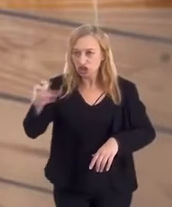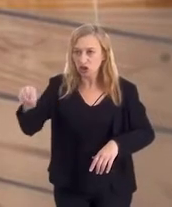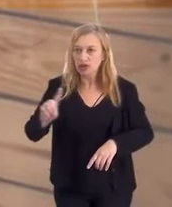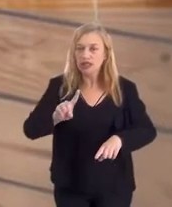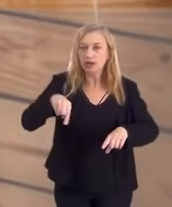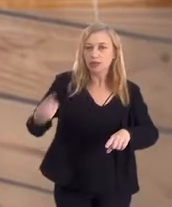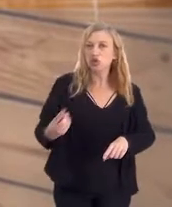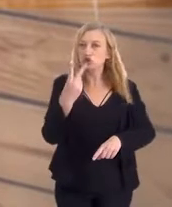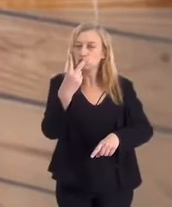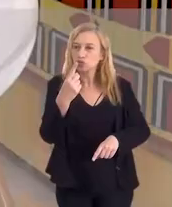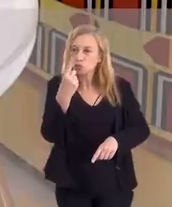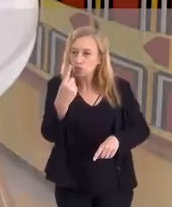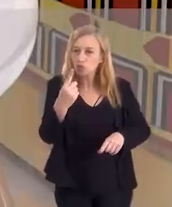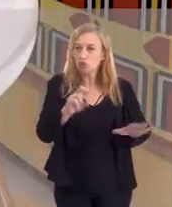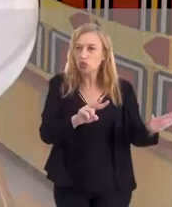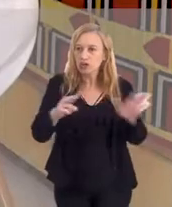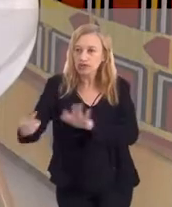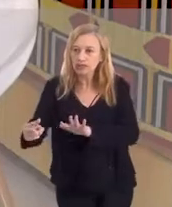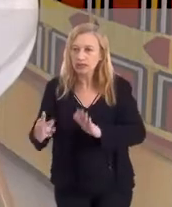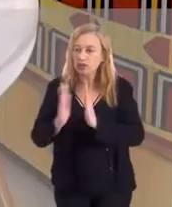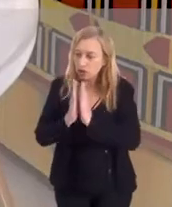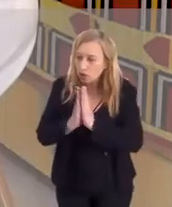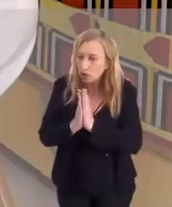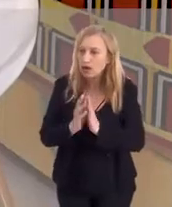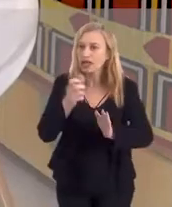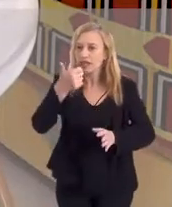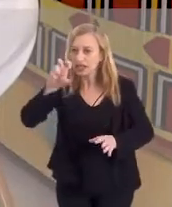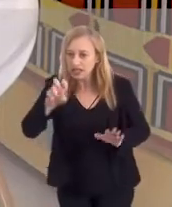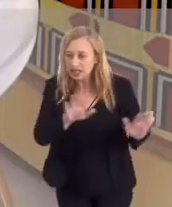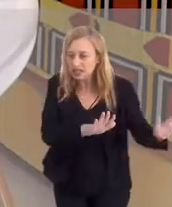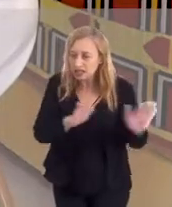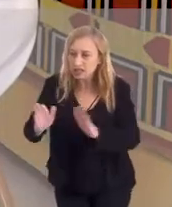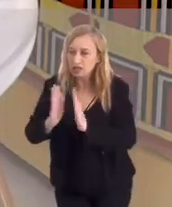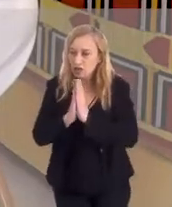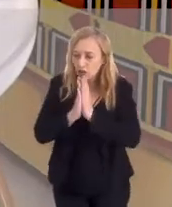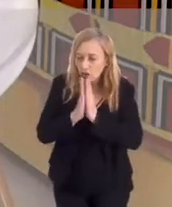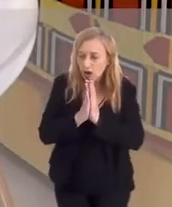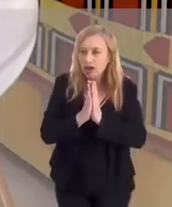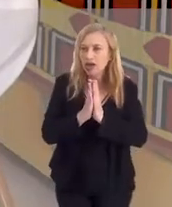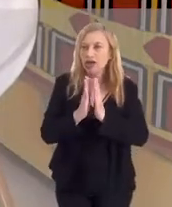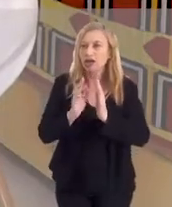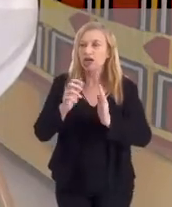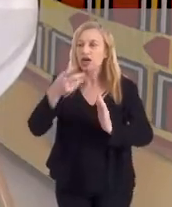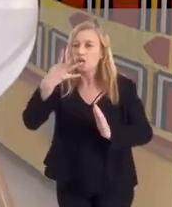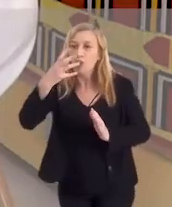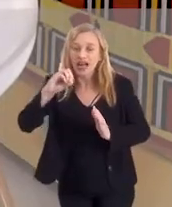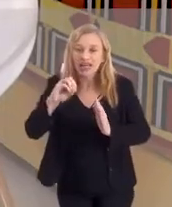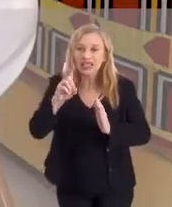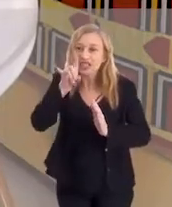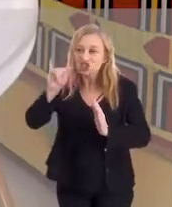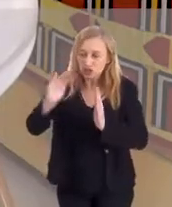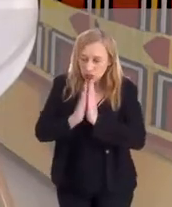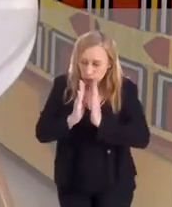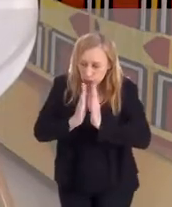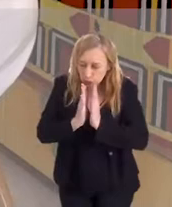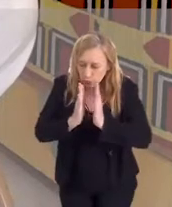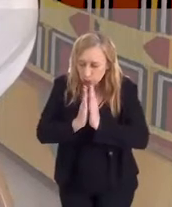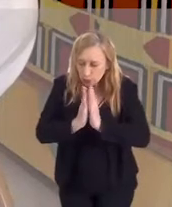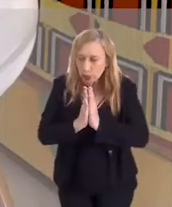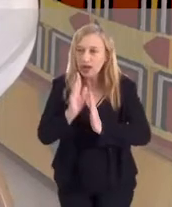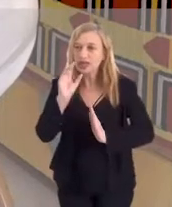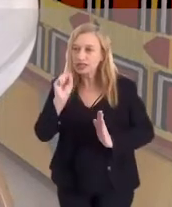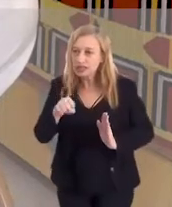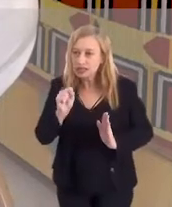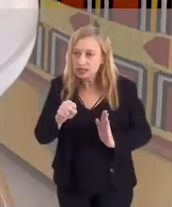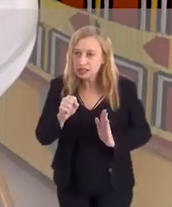de uma semana a gente tira as rezas, 15 dias rezas, 20 dias rezas, até fazer 40 dias.